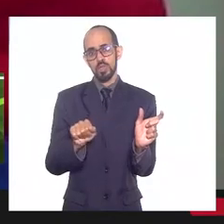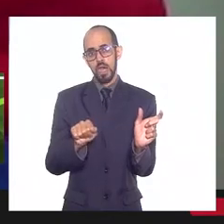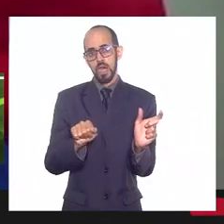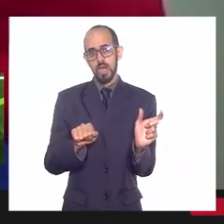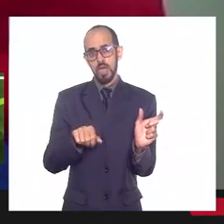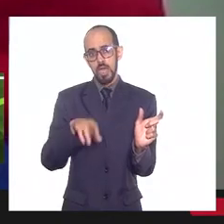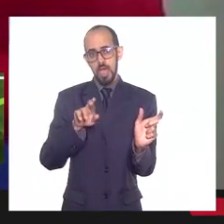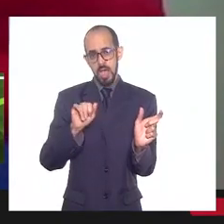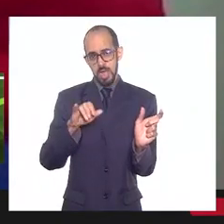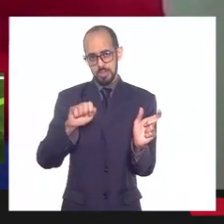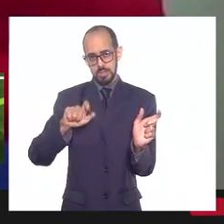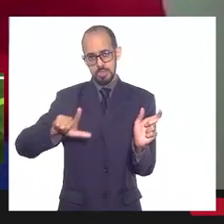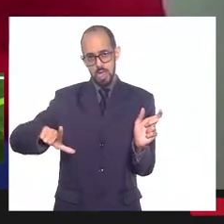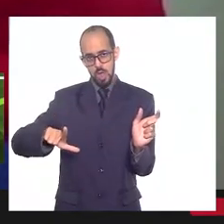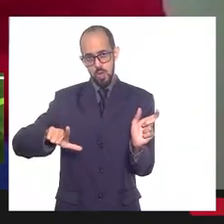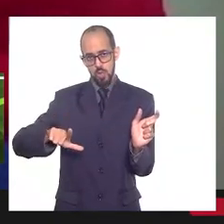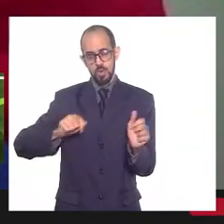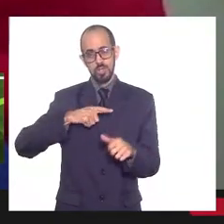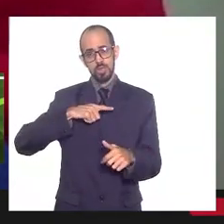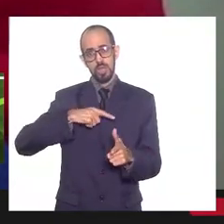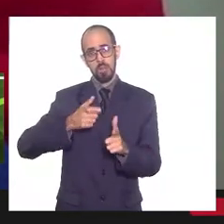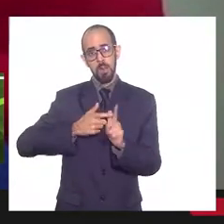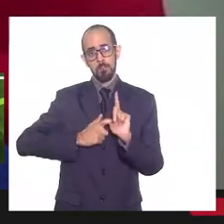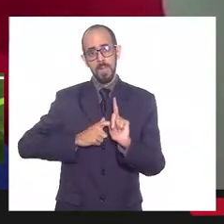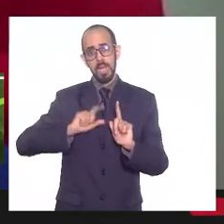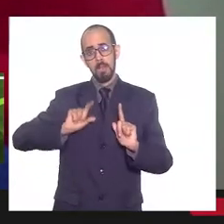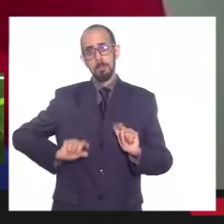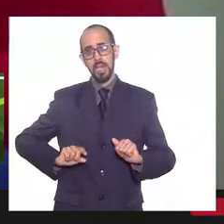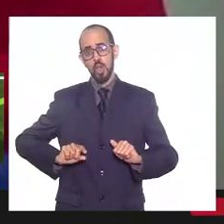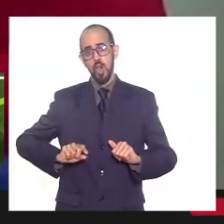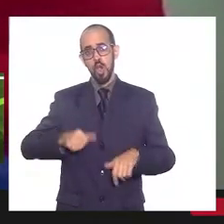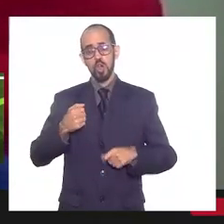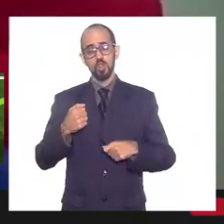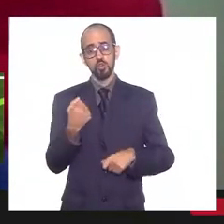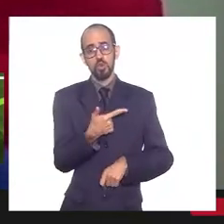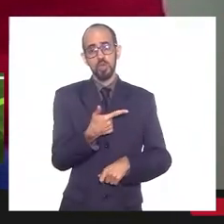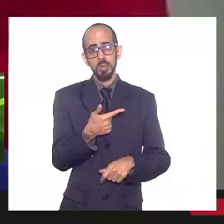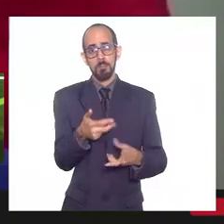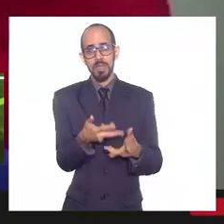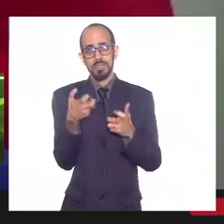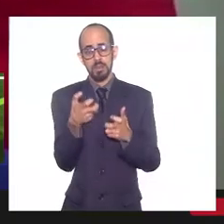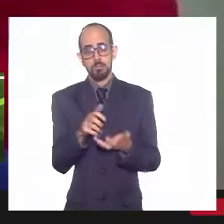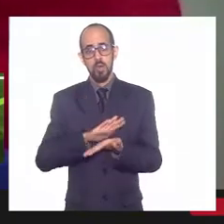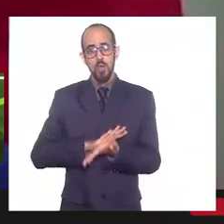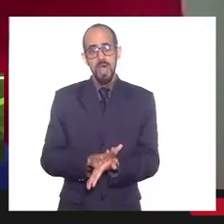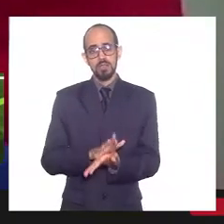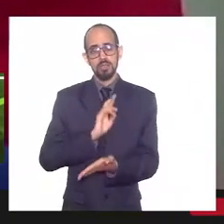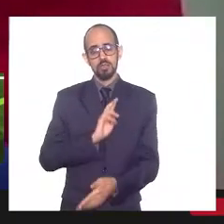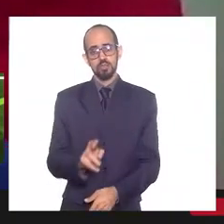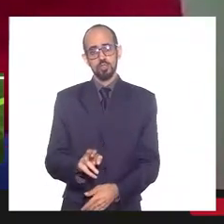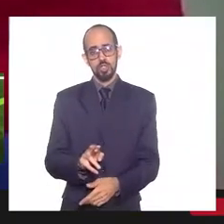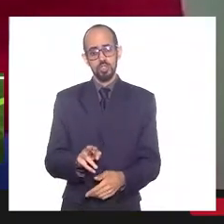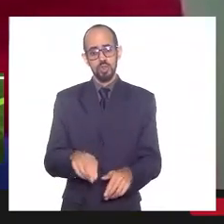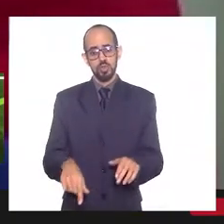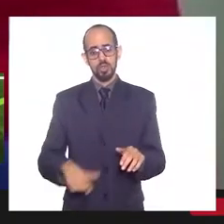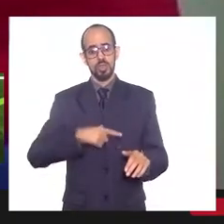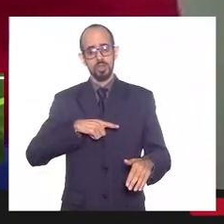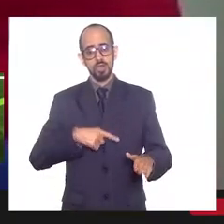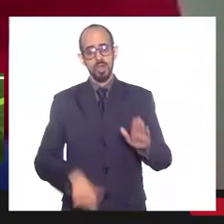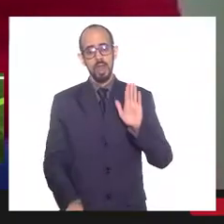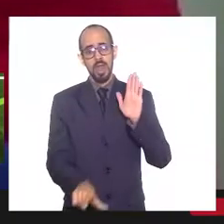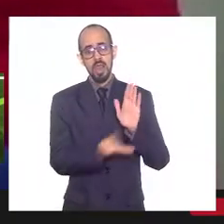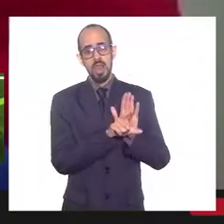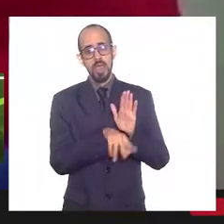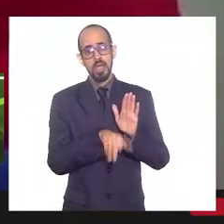tem que tem uma punição muito mais branda o olhar o que é o racismo religioso previsto na lei